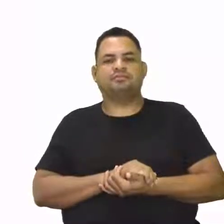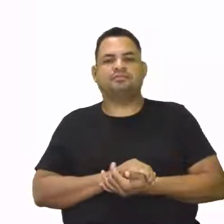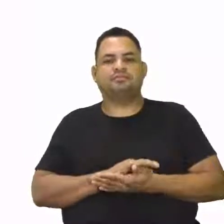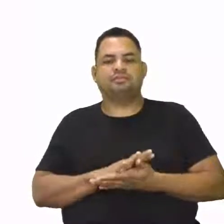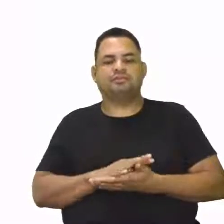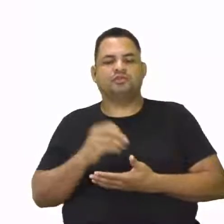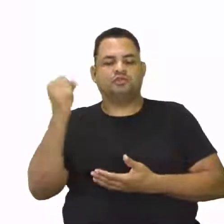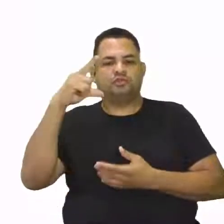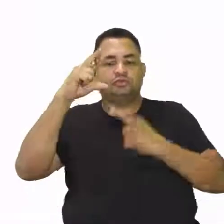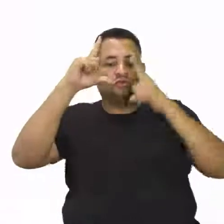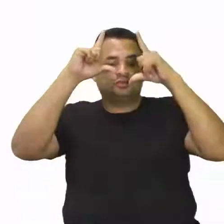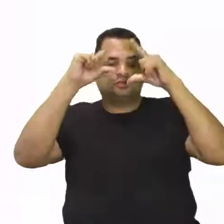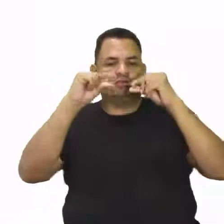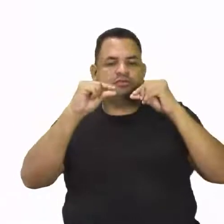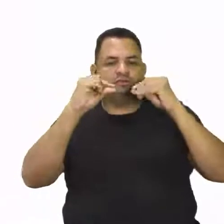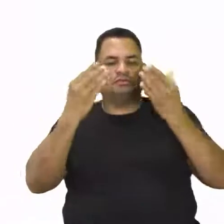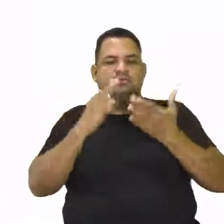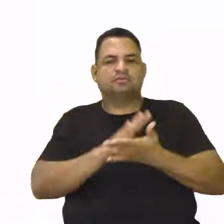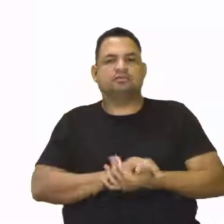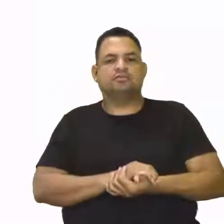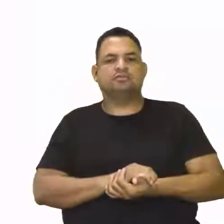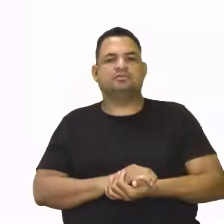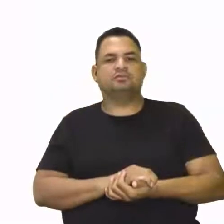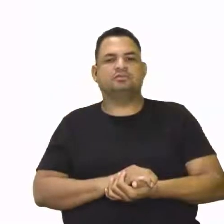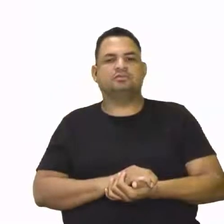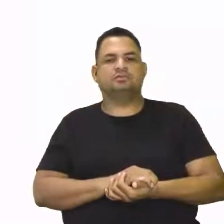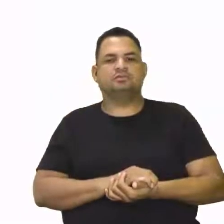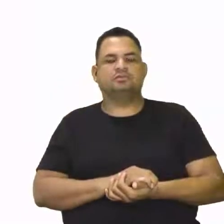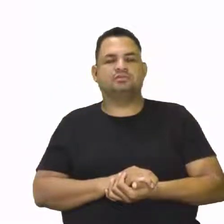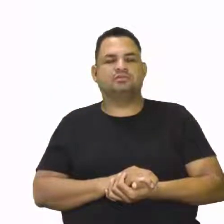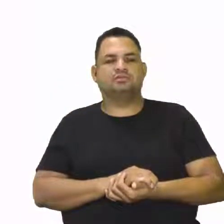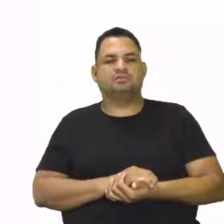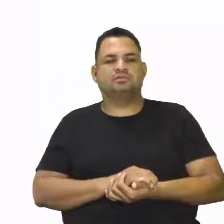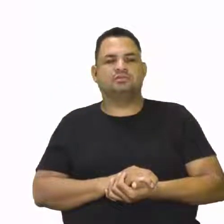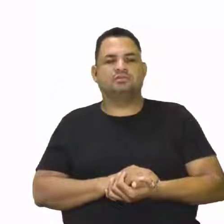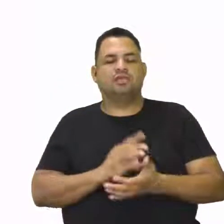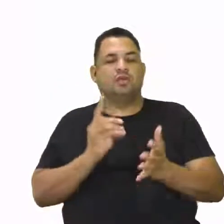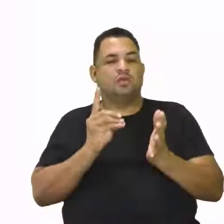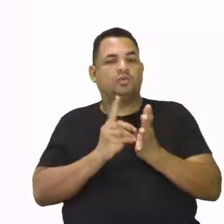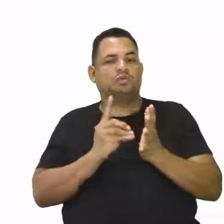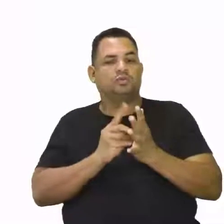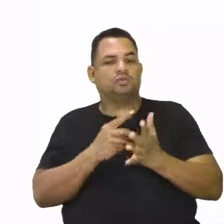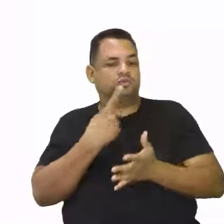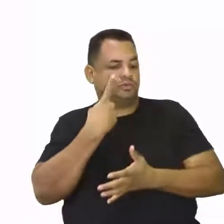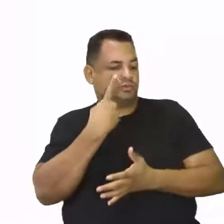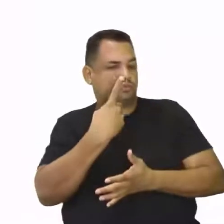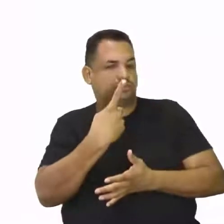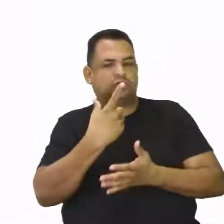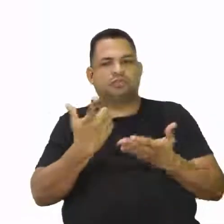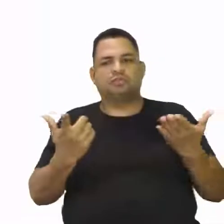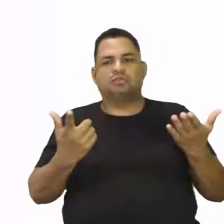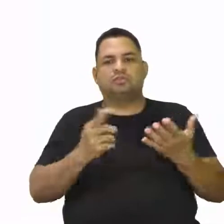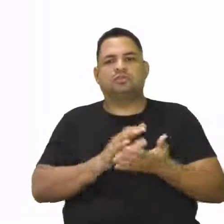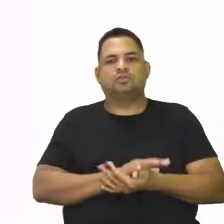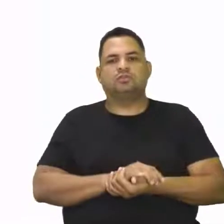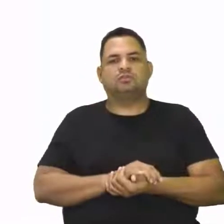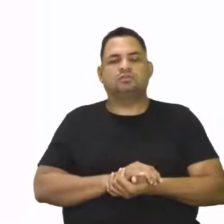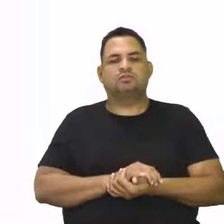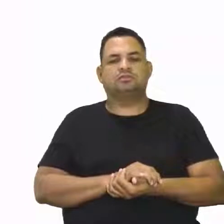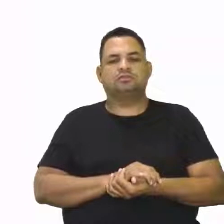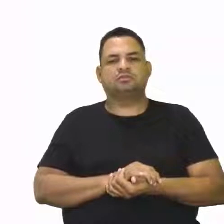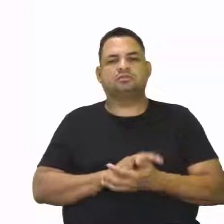escureça no céu. Isso mesmo. E aí os indígenas, eles olharam para ele e ele ficou